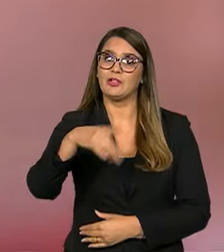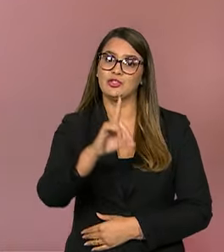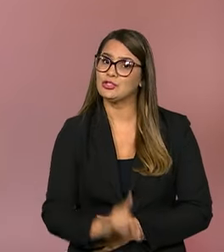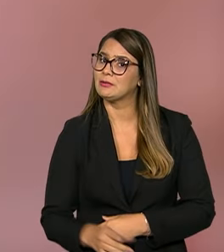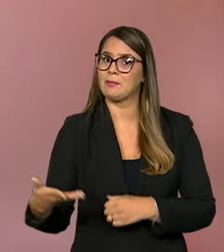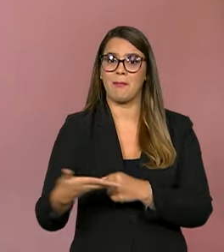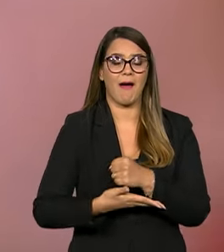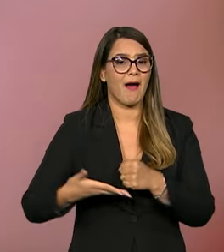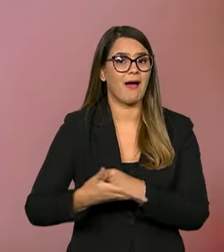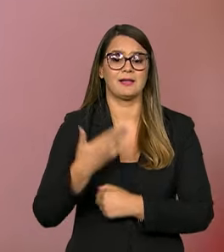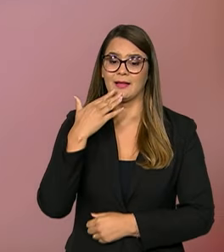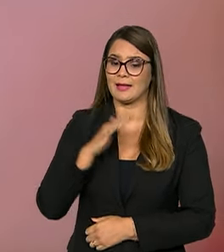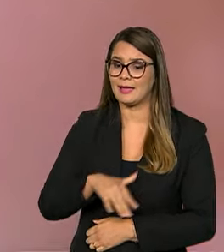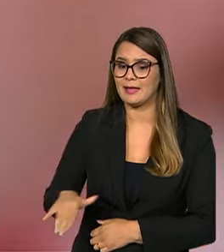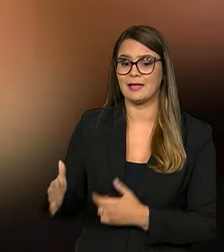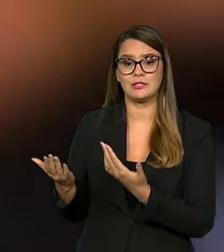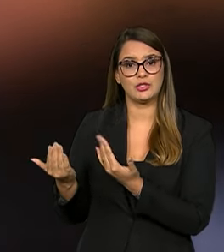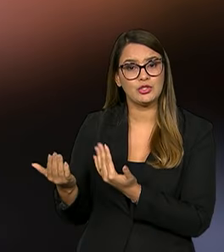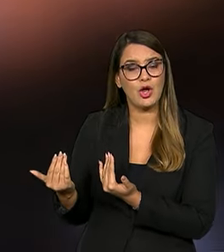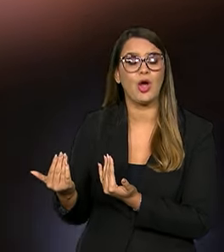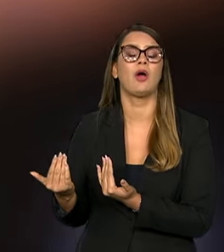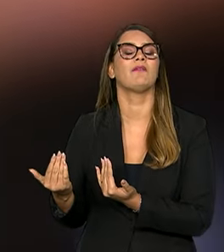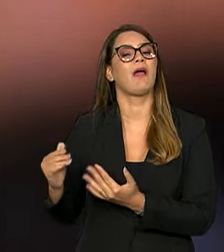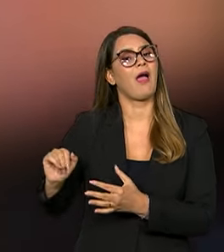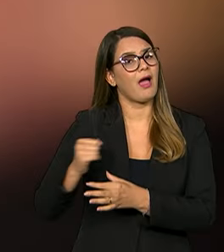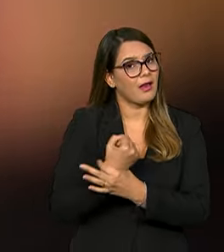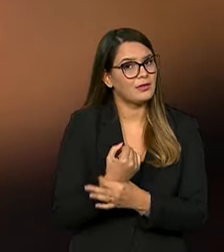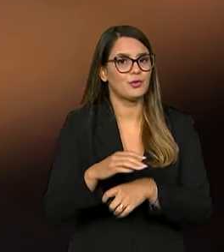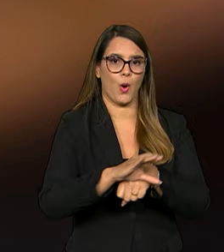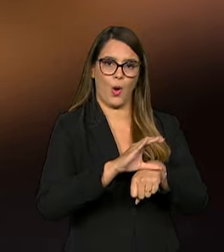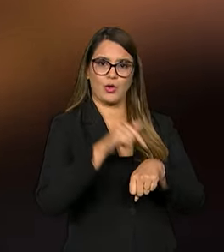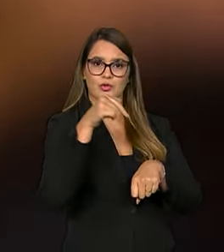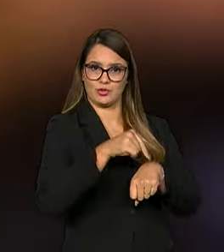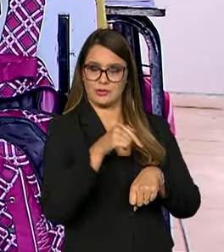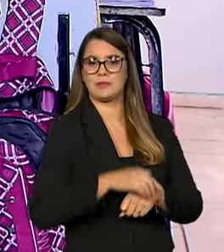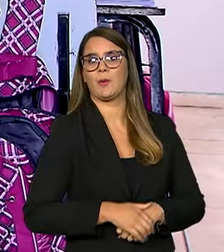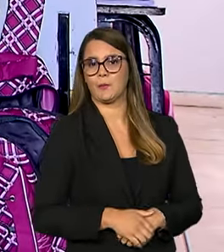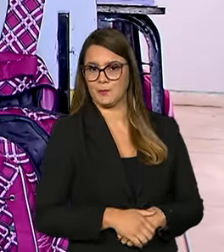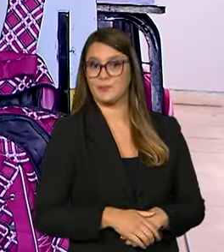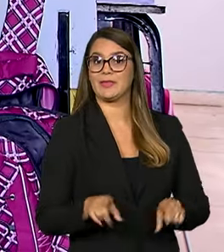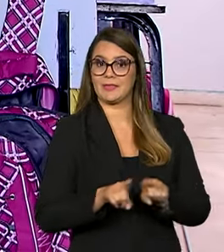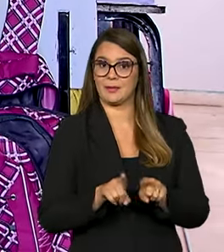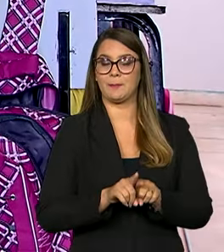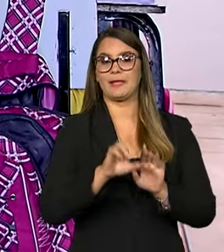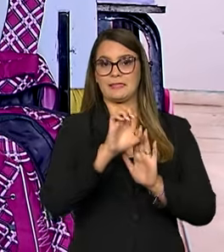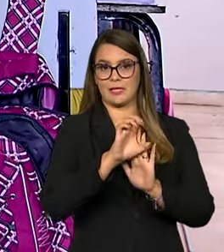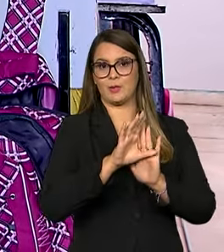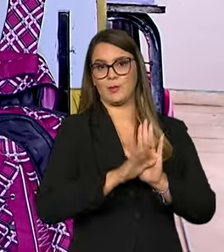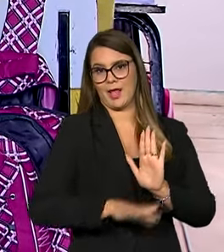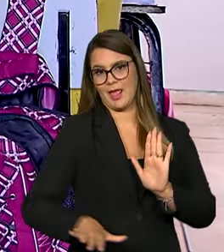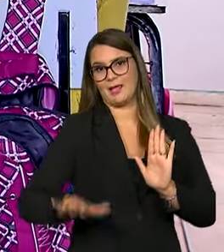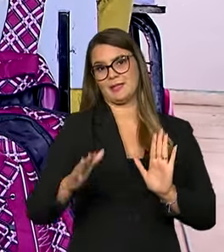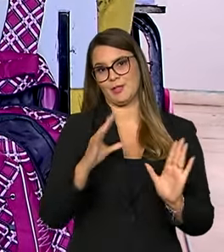direito fundamental de crianças e adolescentes, garantido pela Constituição Federal e pelo Estatuto da Criança